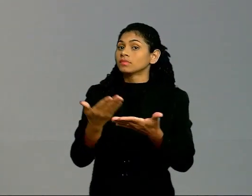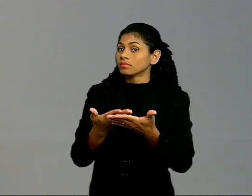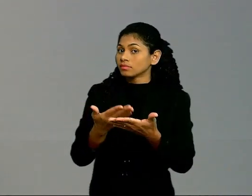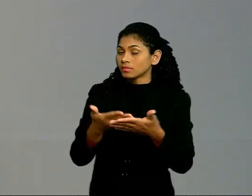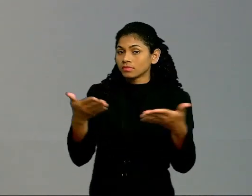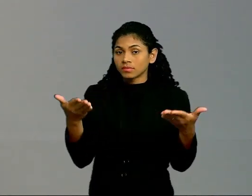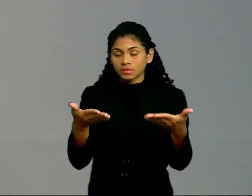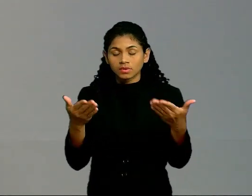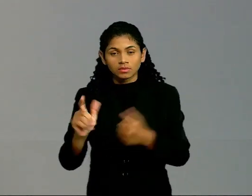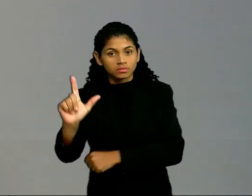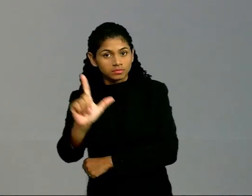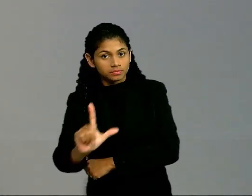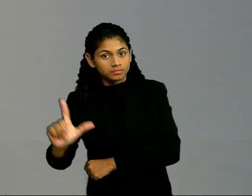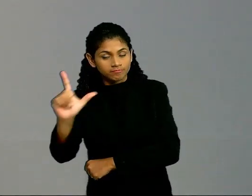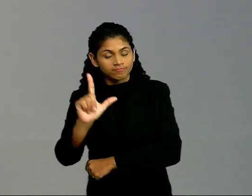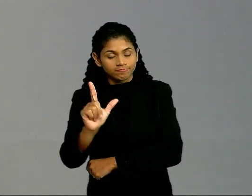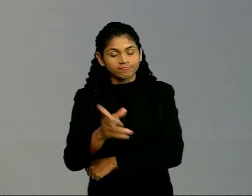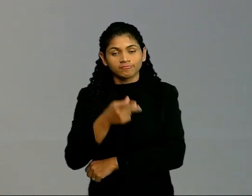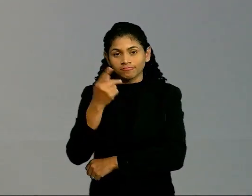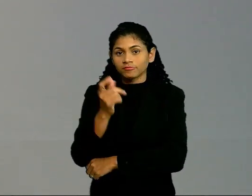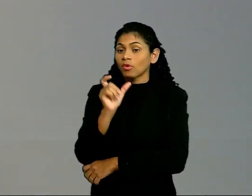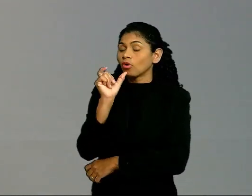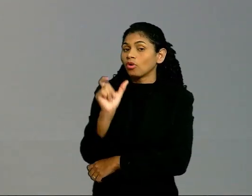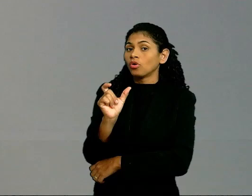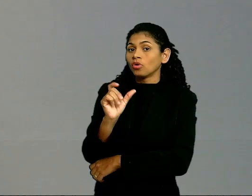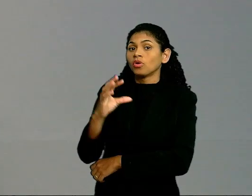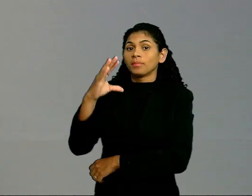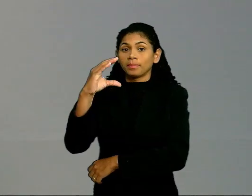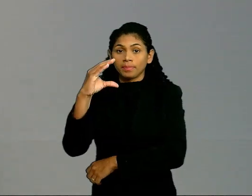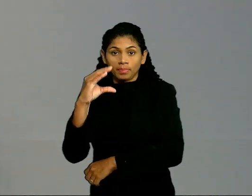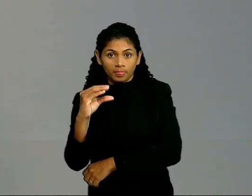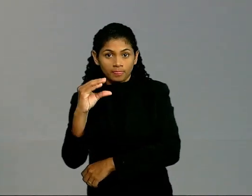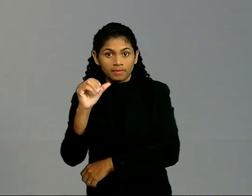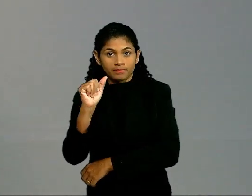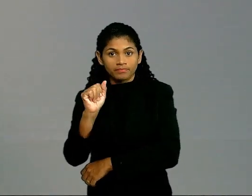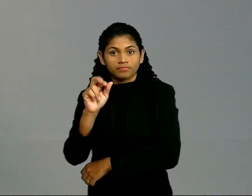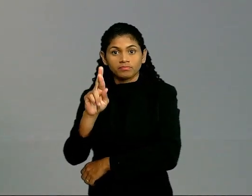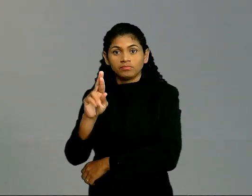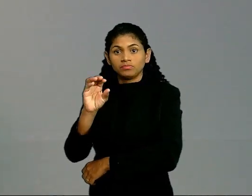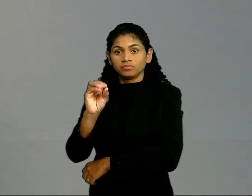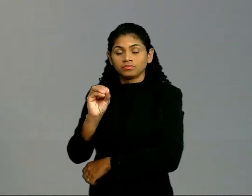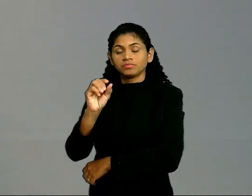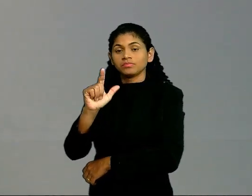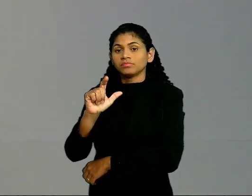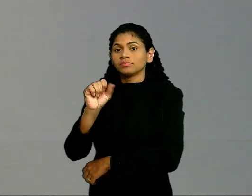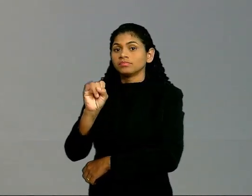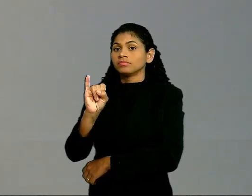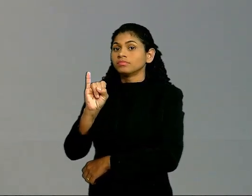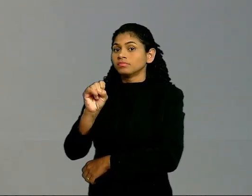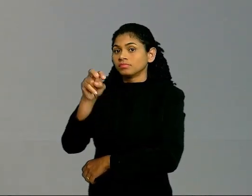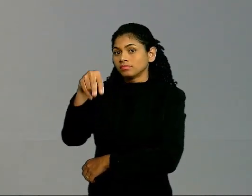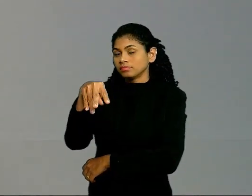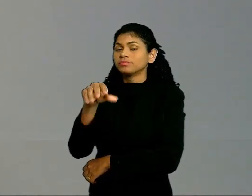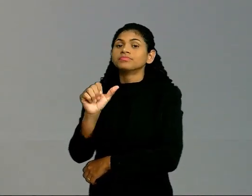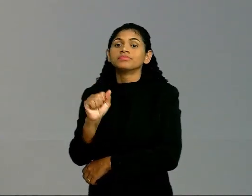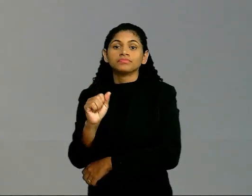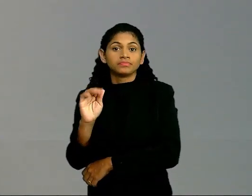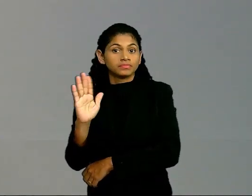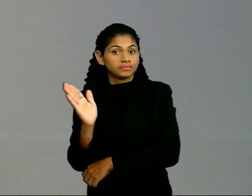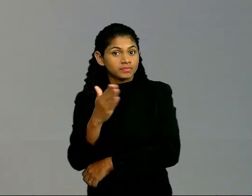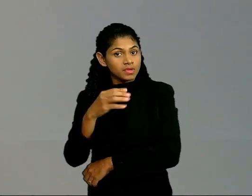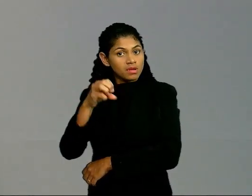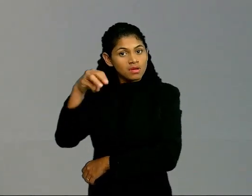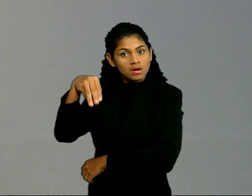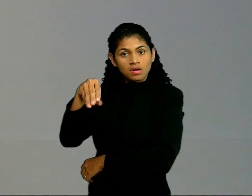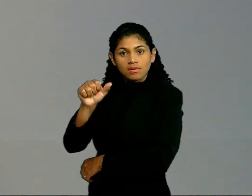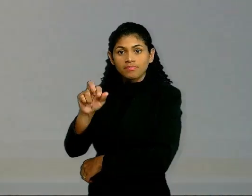literatura, falaremos de uma escritora pouco conhecida, mas que tem uma grande importância para a literatura brasileira, Carolina Maria